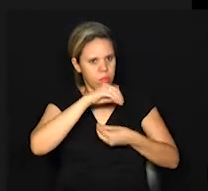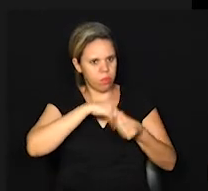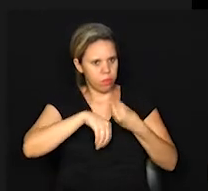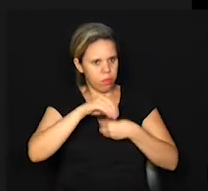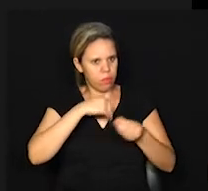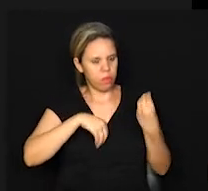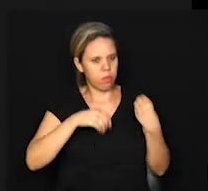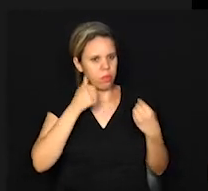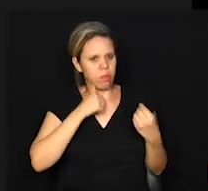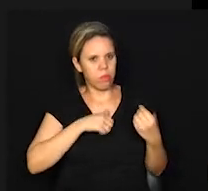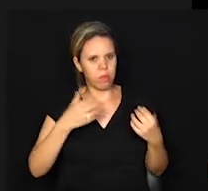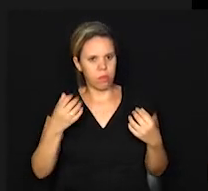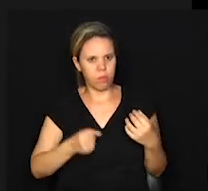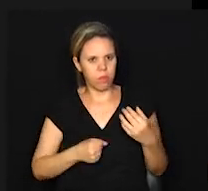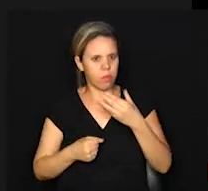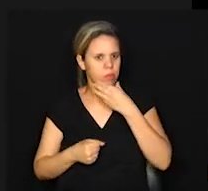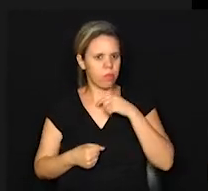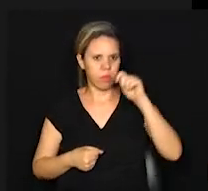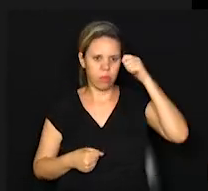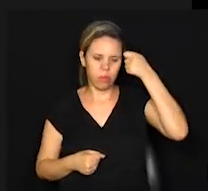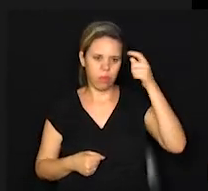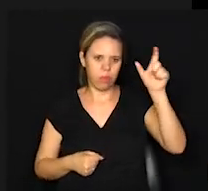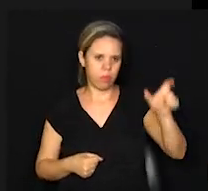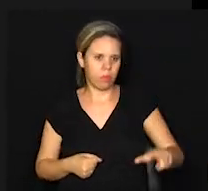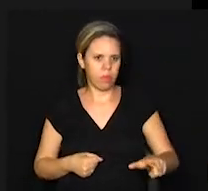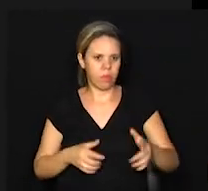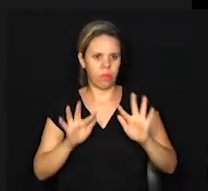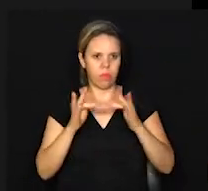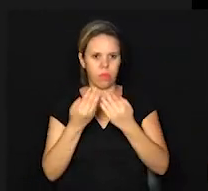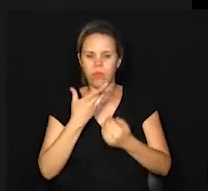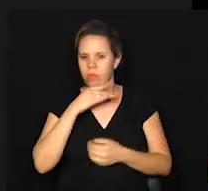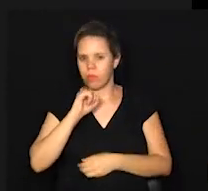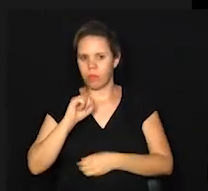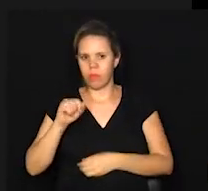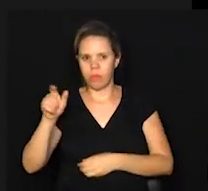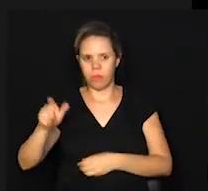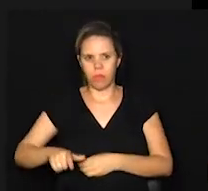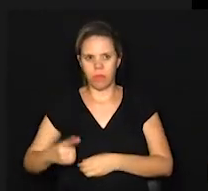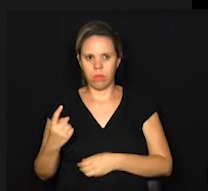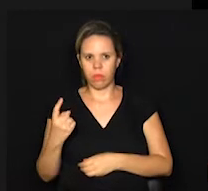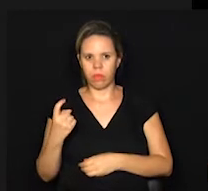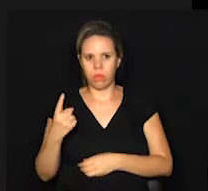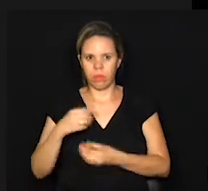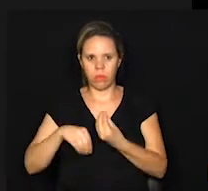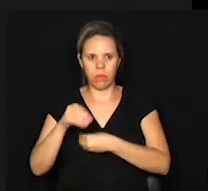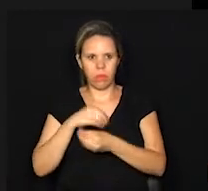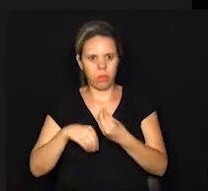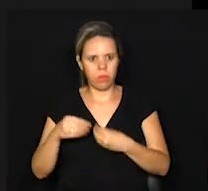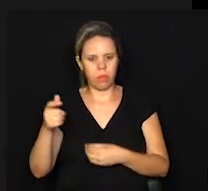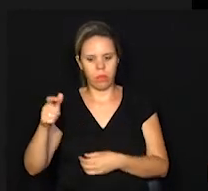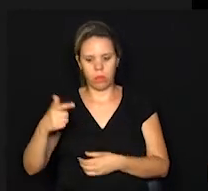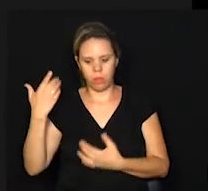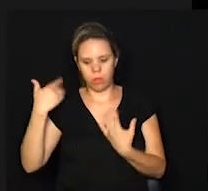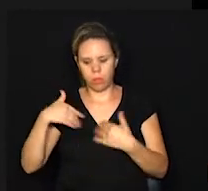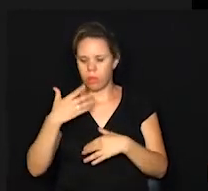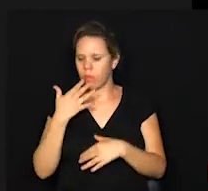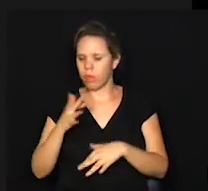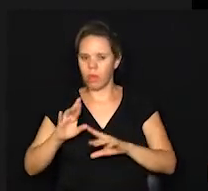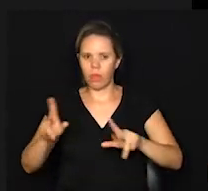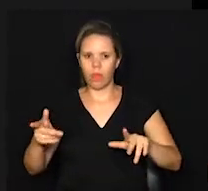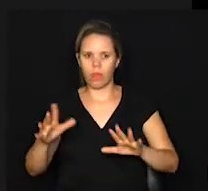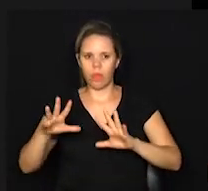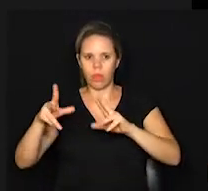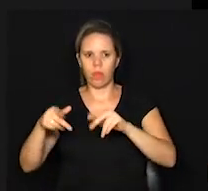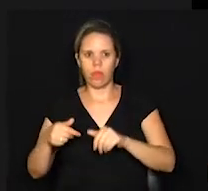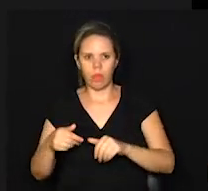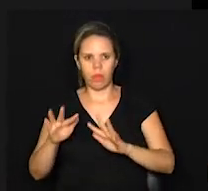de mulher branca com homem preto. E na família do meu pai, eu sou a única mestiça. Todo mundo é preto na família